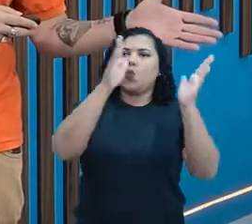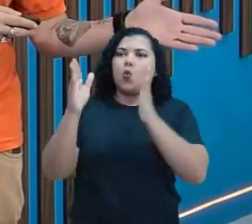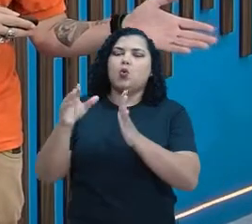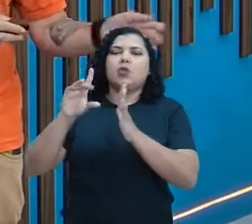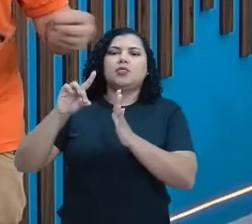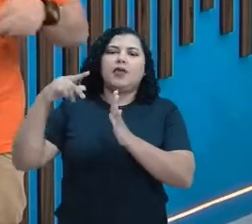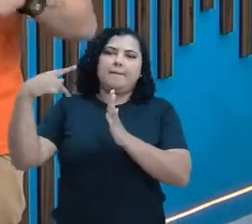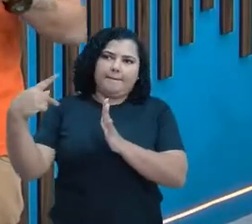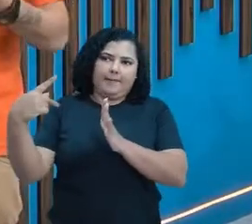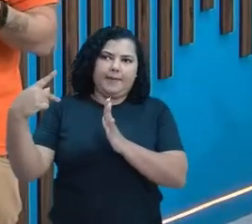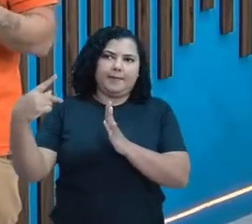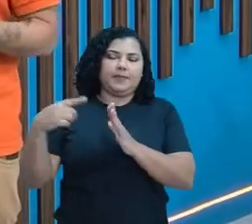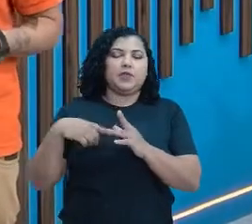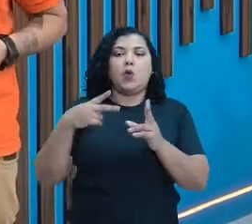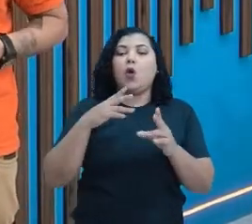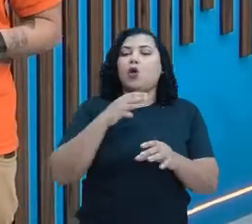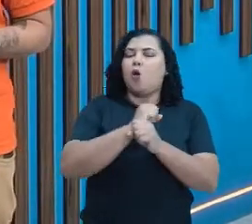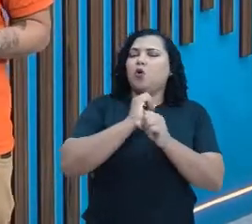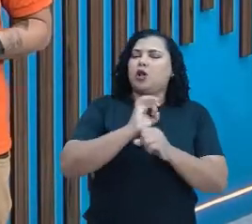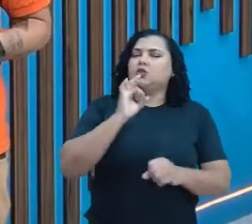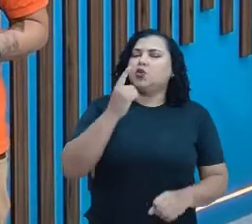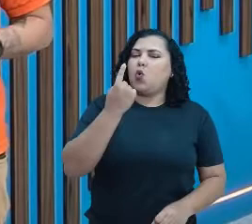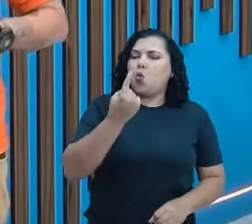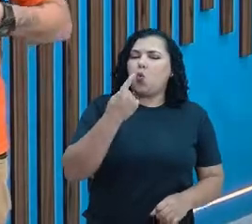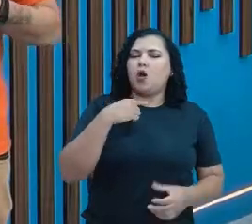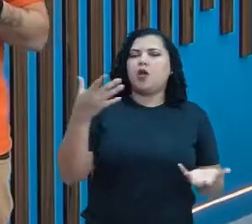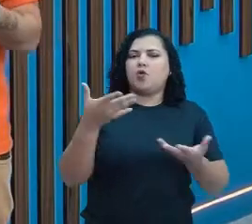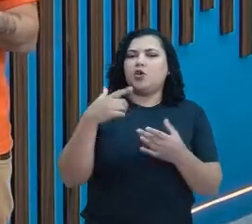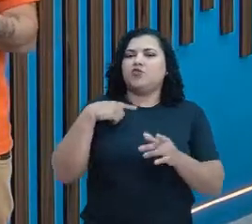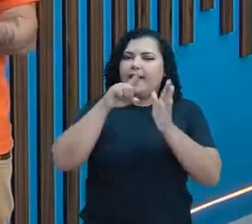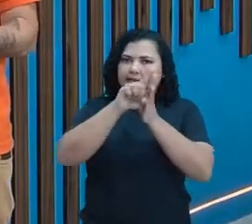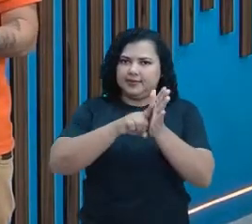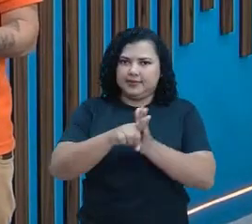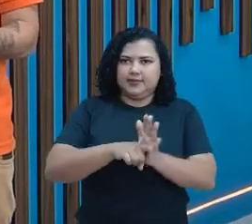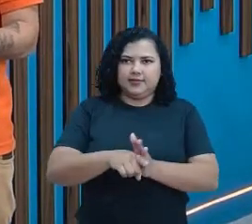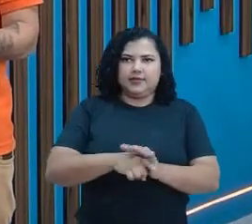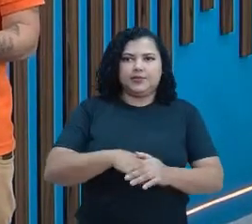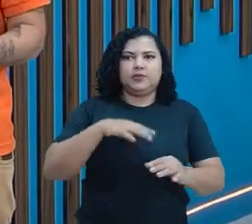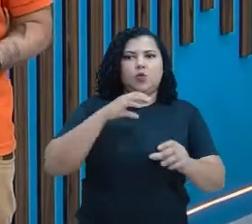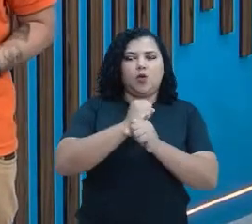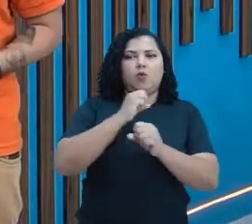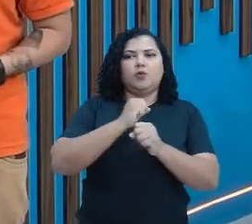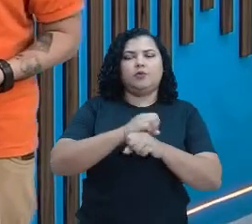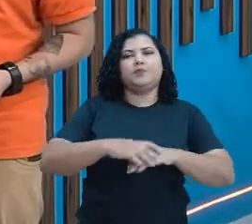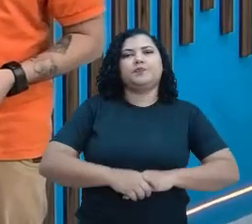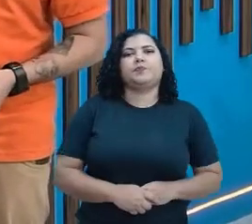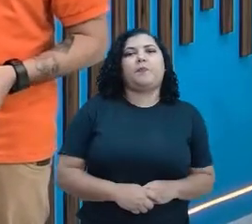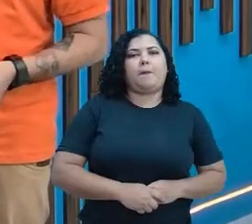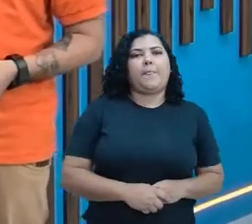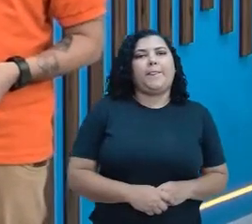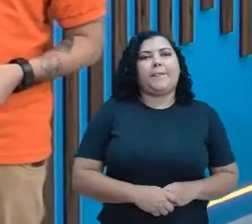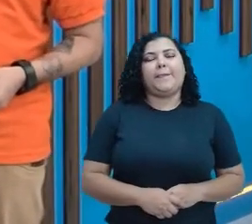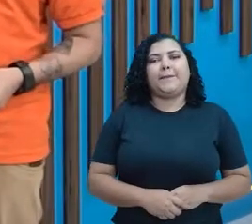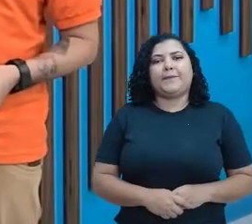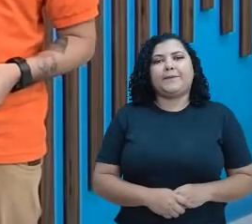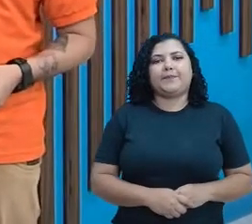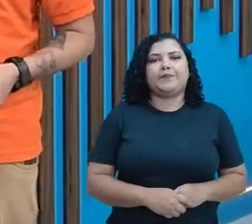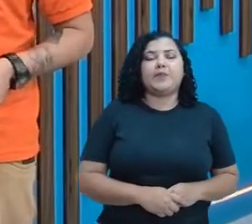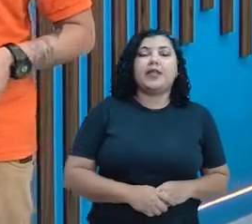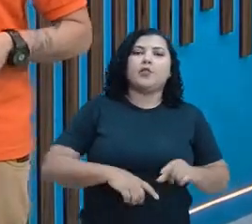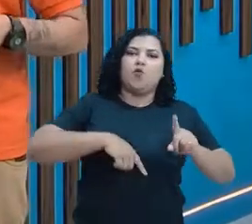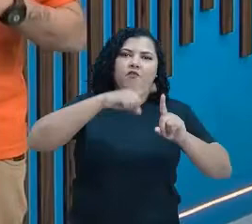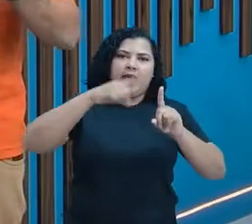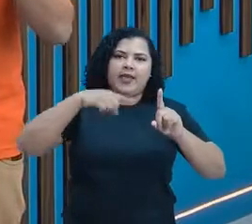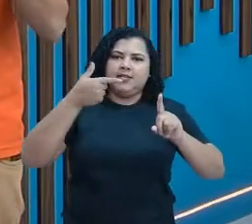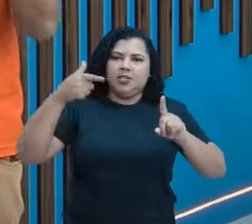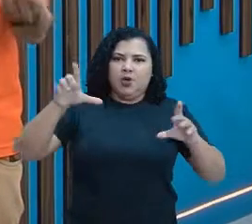cálculo com uma e o objetivo é a gente analisar. Então, realizando os cálculos aí, a gente vai encontrar que a variância